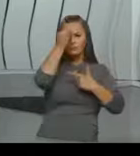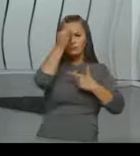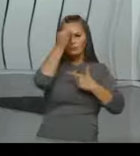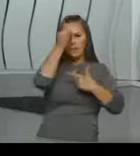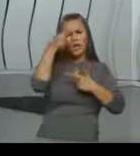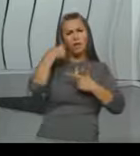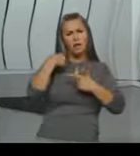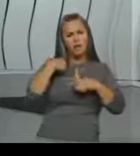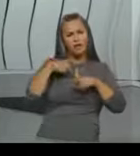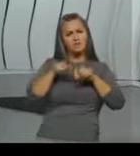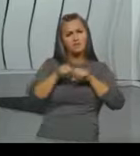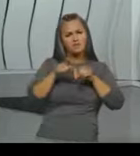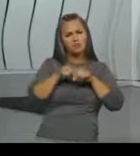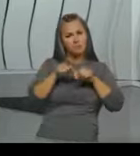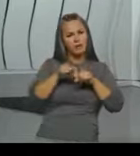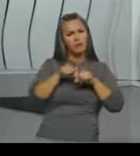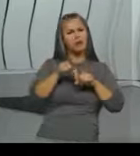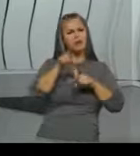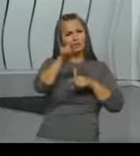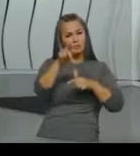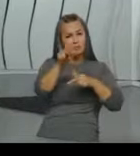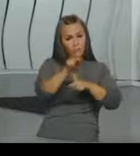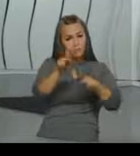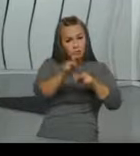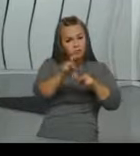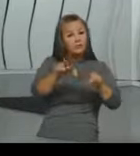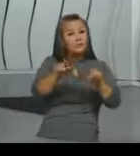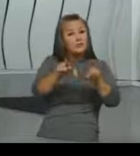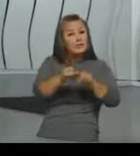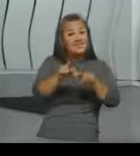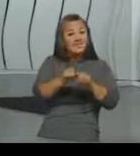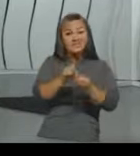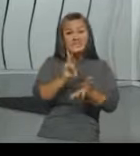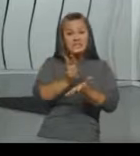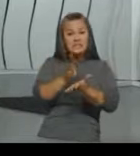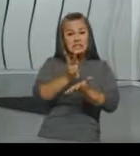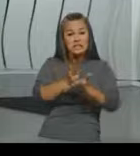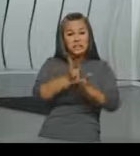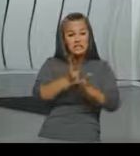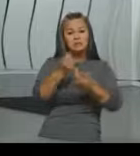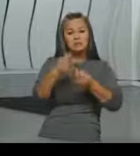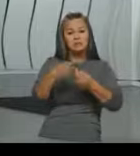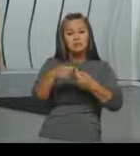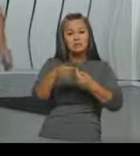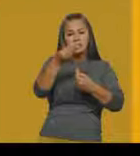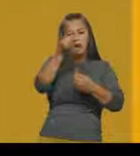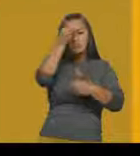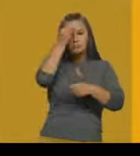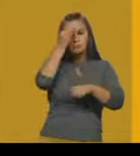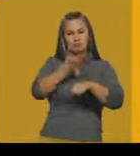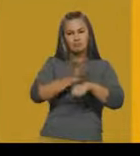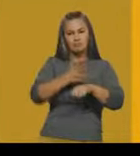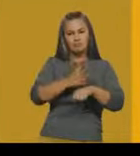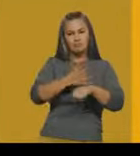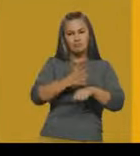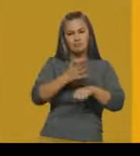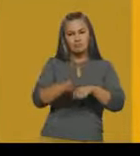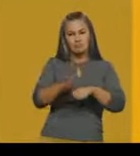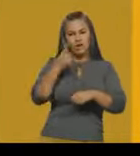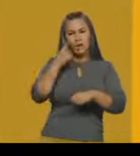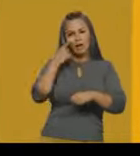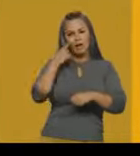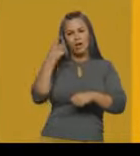lá da sua escola, junto comigo. Eu posso aprender com o seu professor e eu quero aprender com eles, tá bom? Então, seguindo aqui. Coloquei